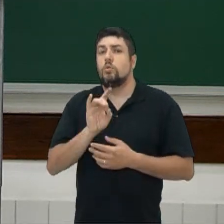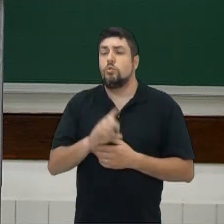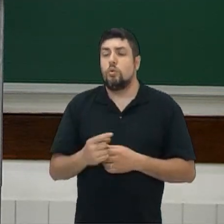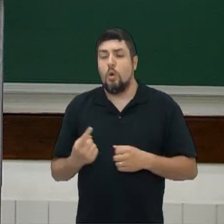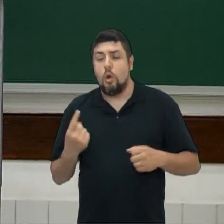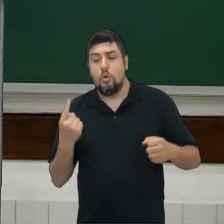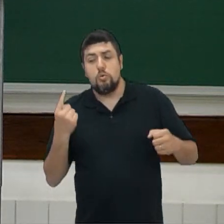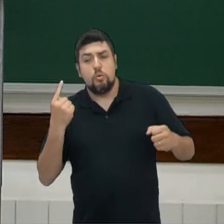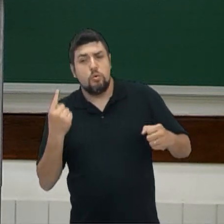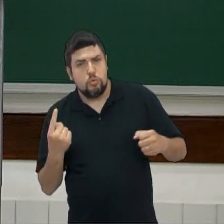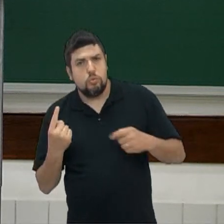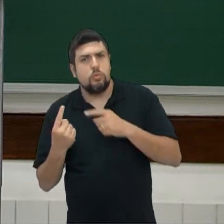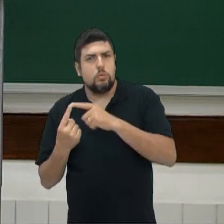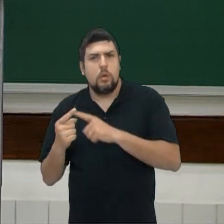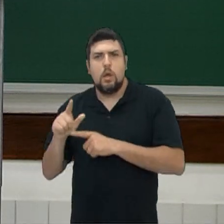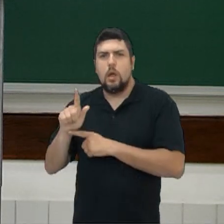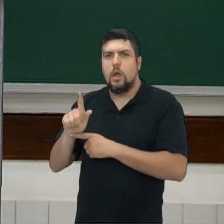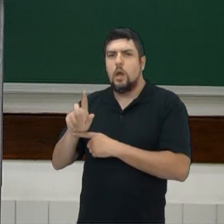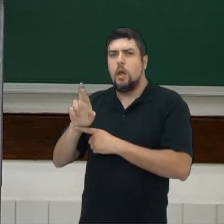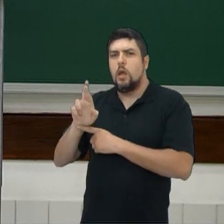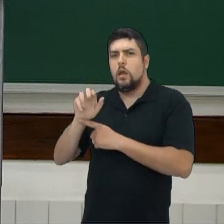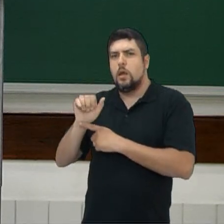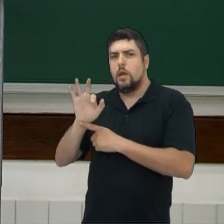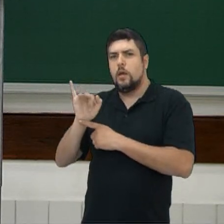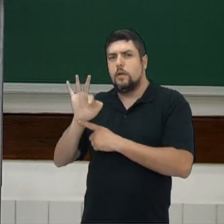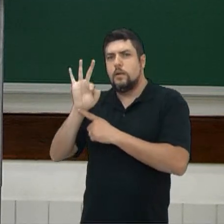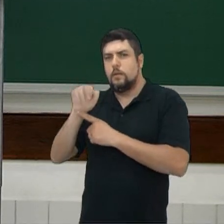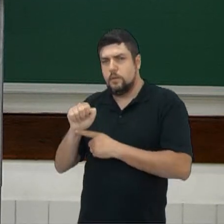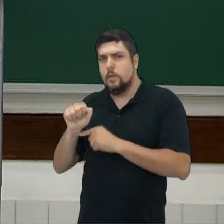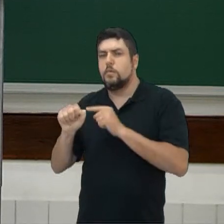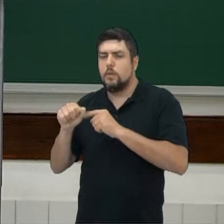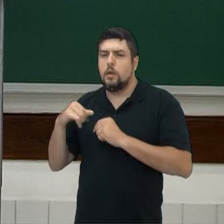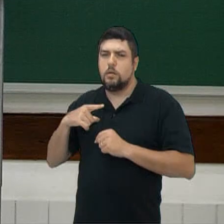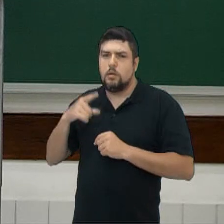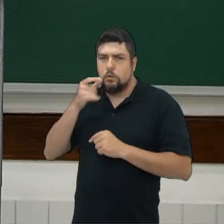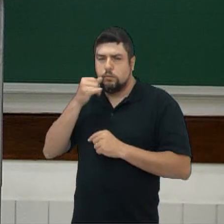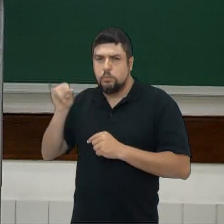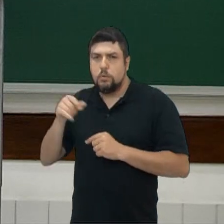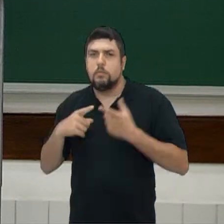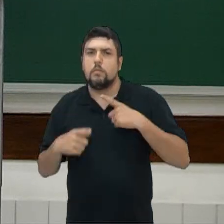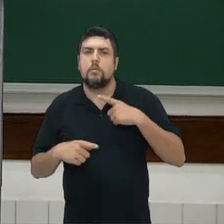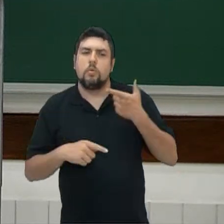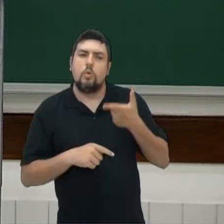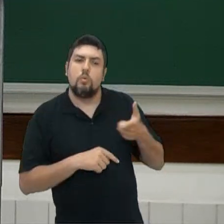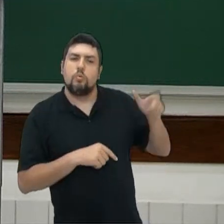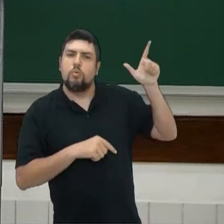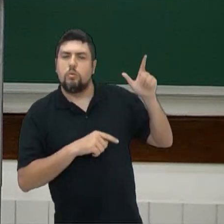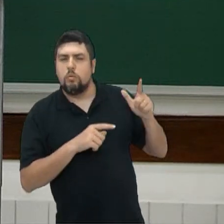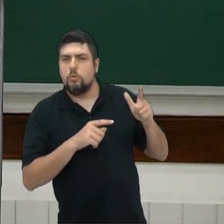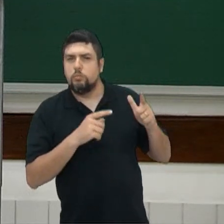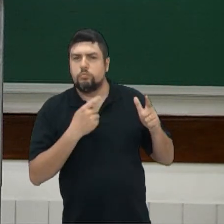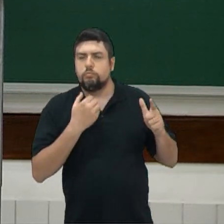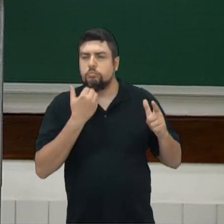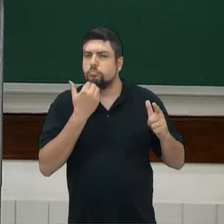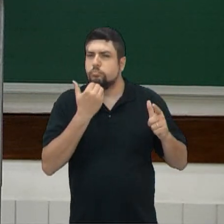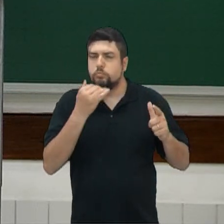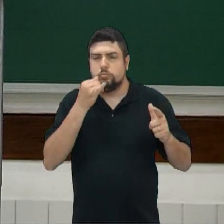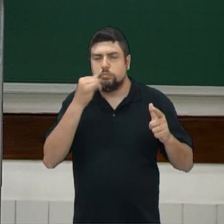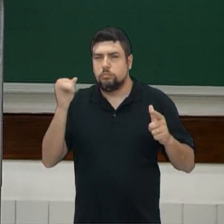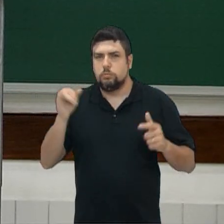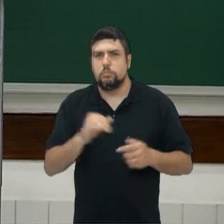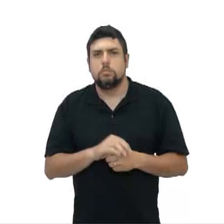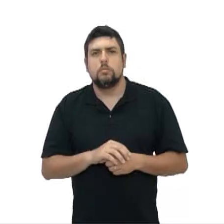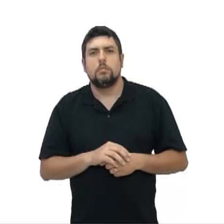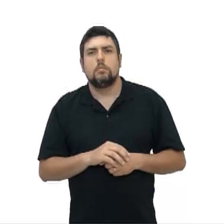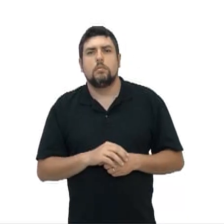falei para vocês, né, que é a grafita, ela conduz, mas em geral elas não conduzem. Beleza, galera? Exercício